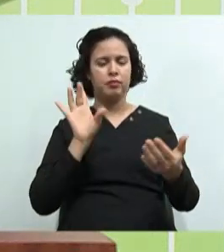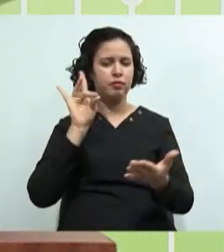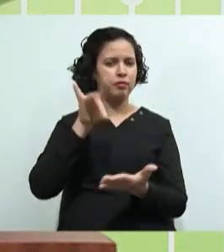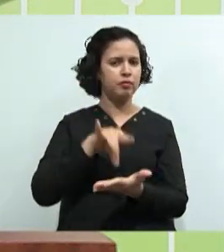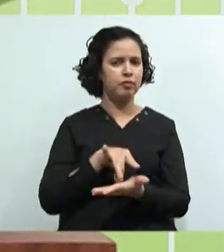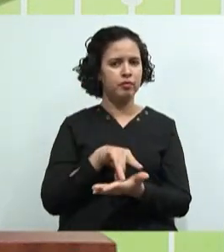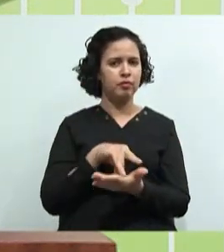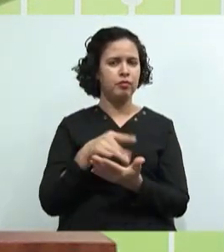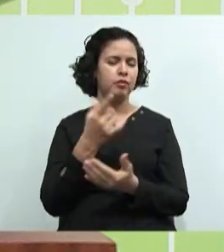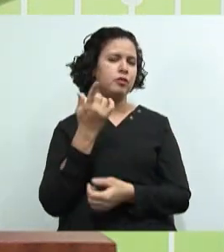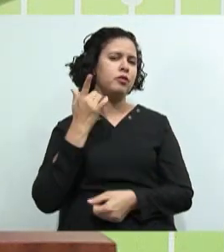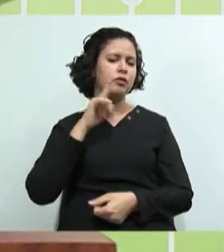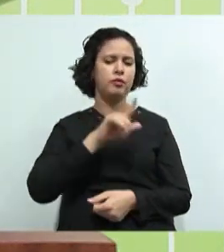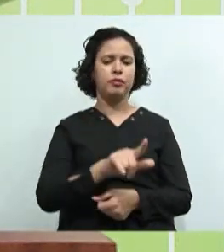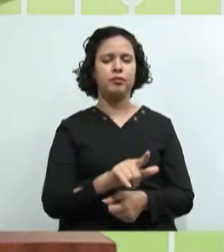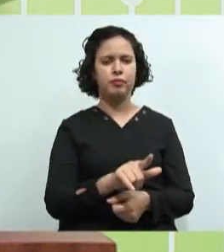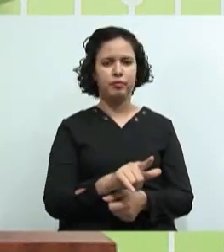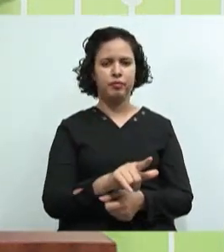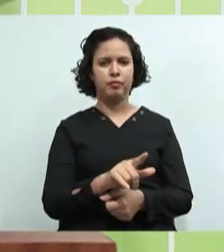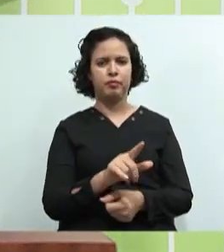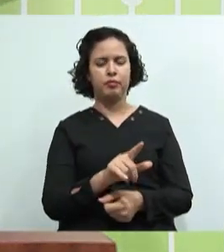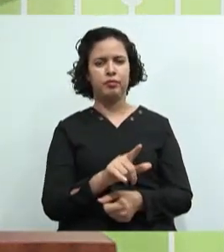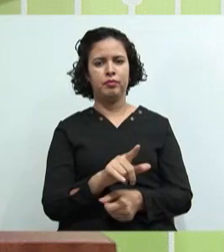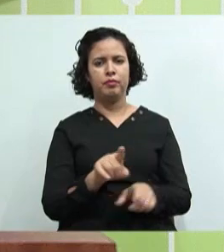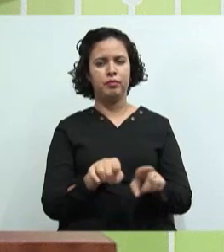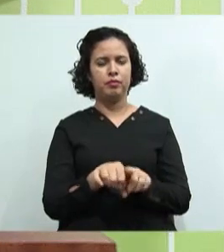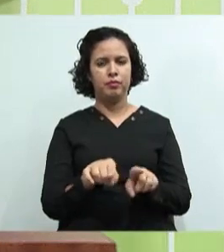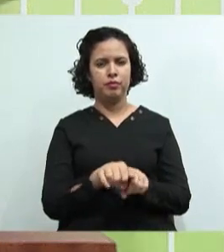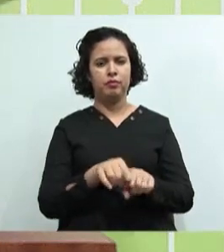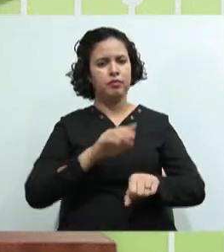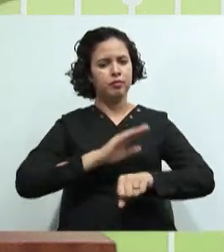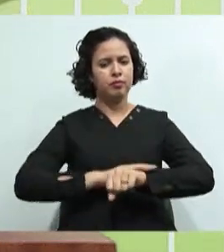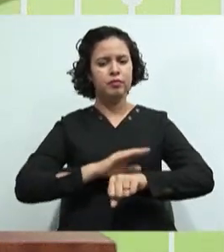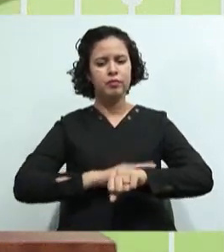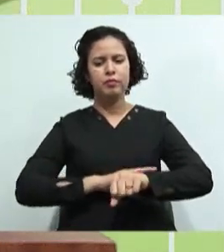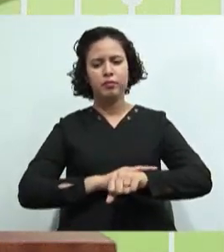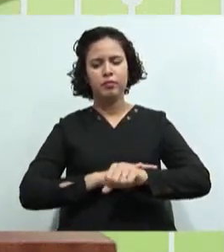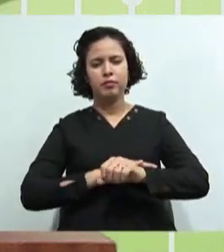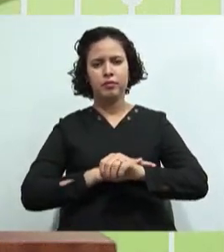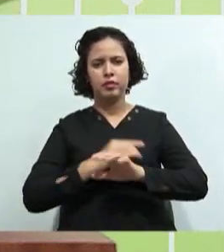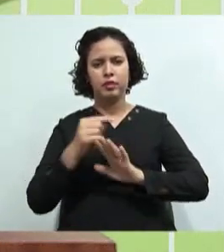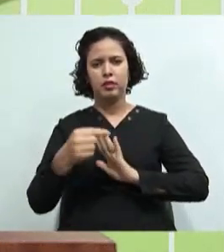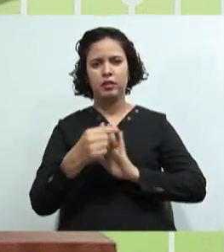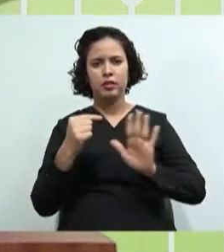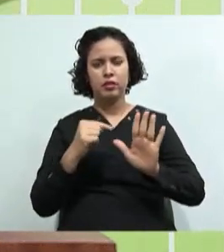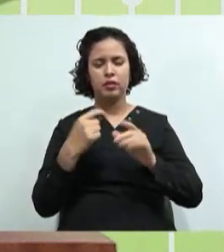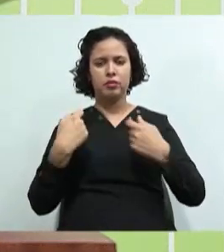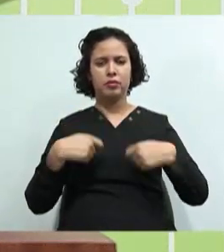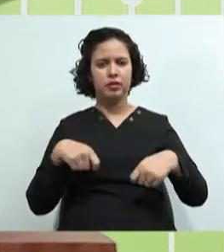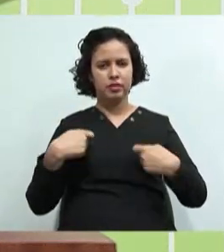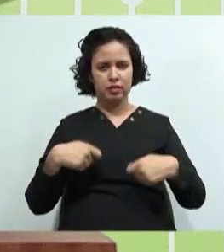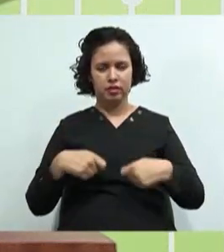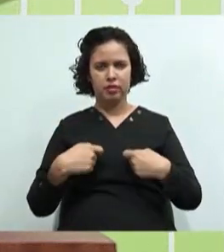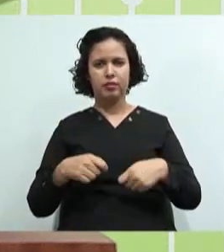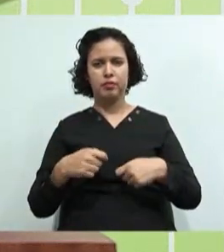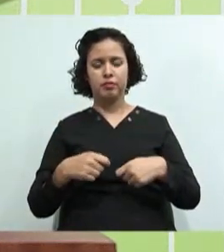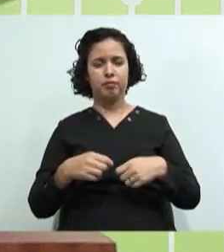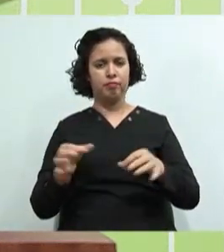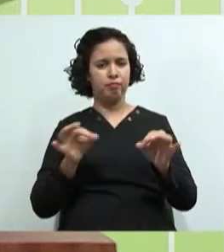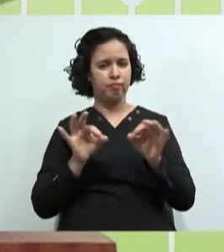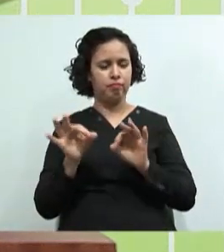mensuráveis, alcançáveis, realistas e temporais. São 5, a Smart. Elas precisam ser muito